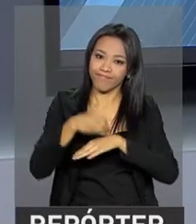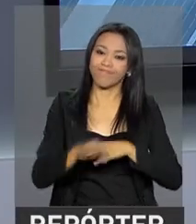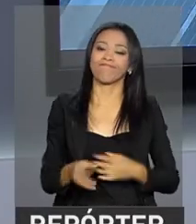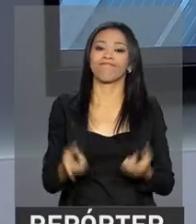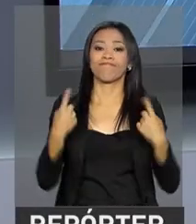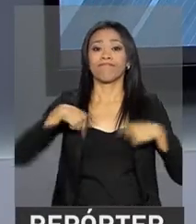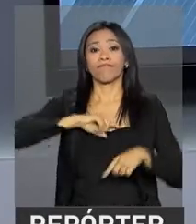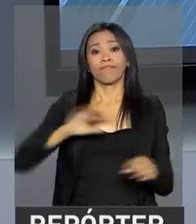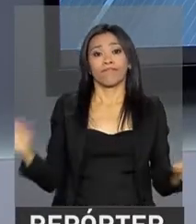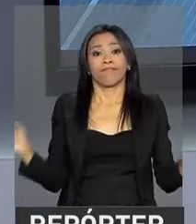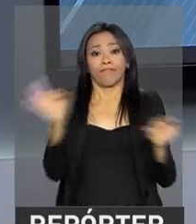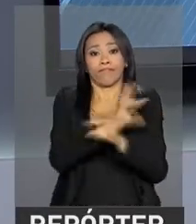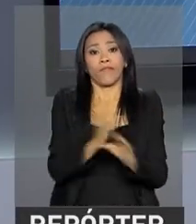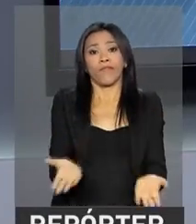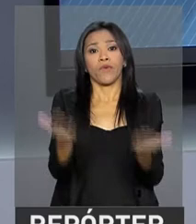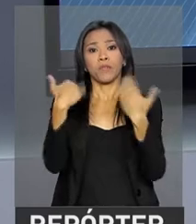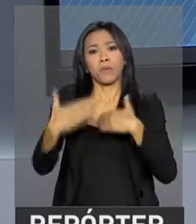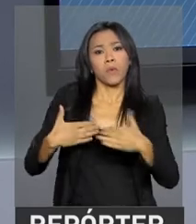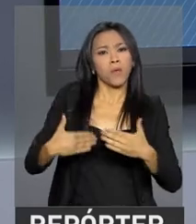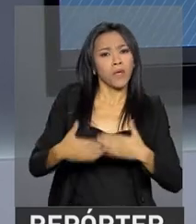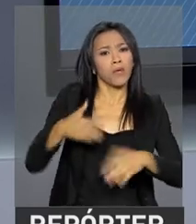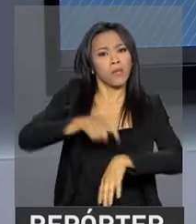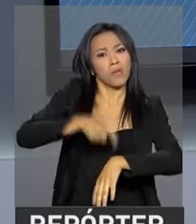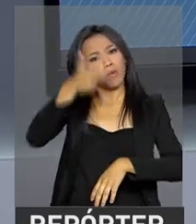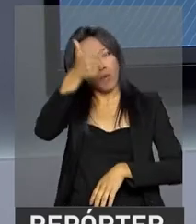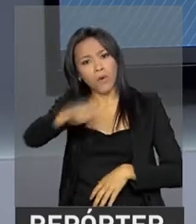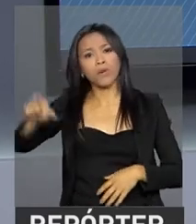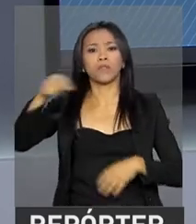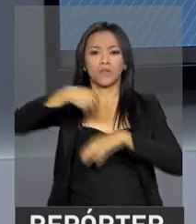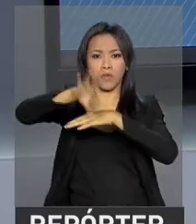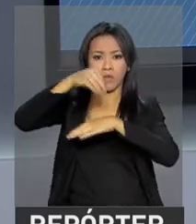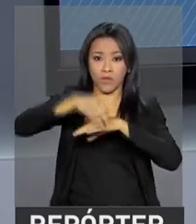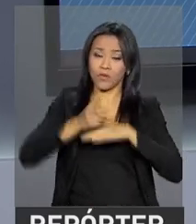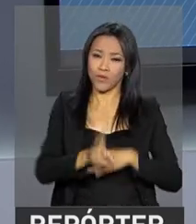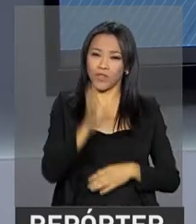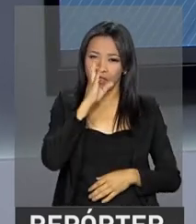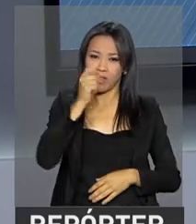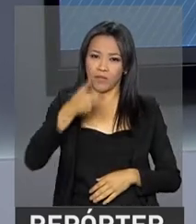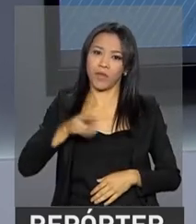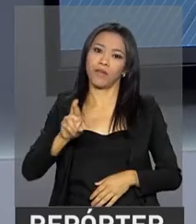nós ficamos por aqui. Voltamos a qualquer momento com outras informações.